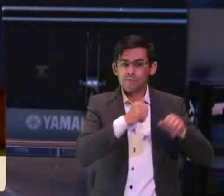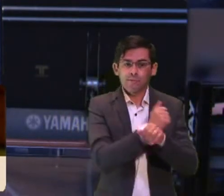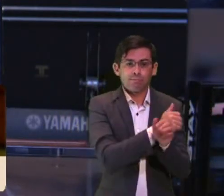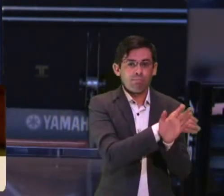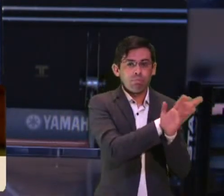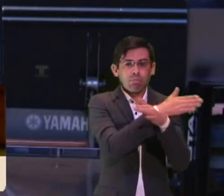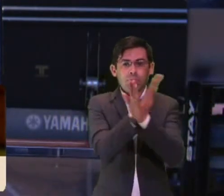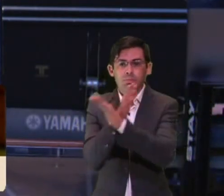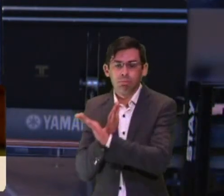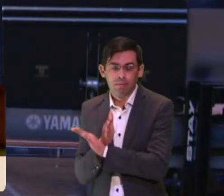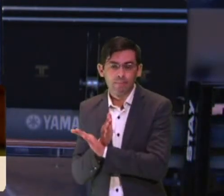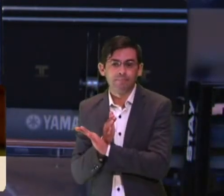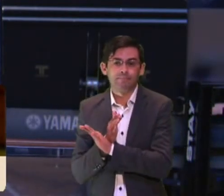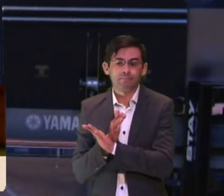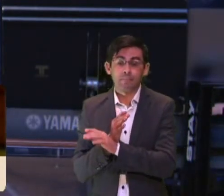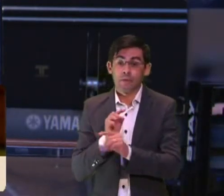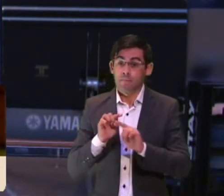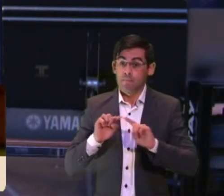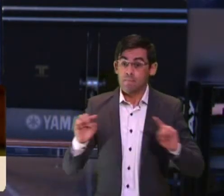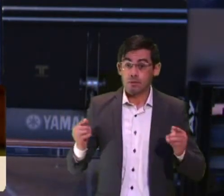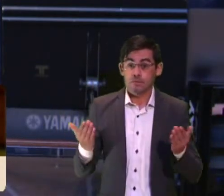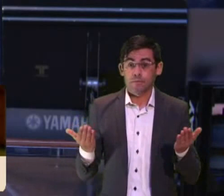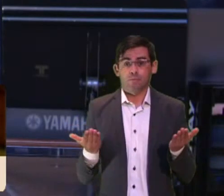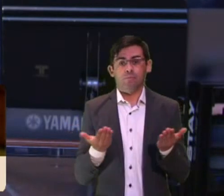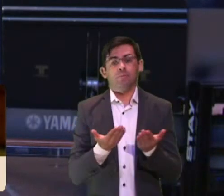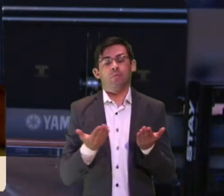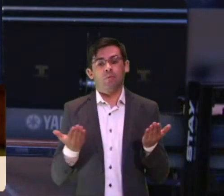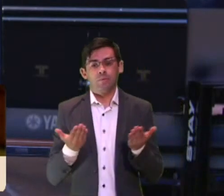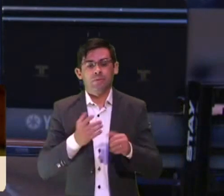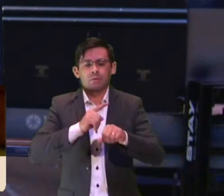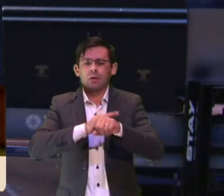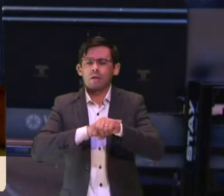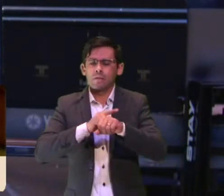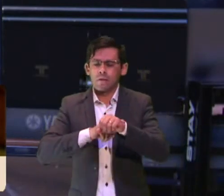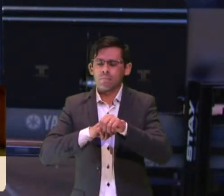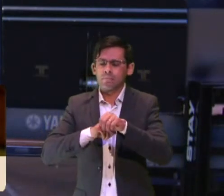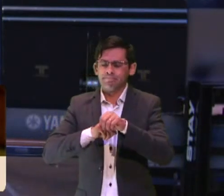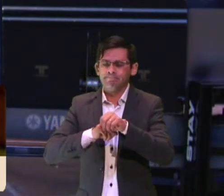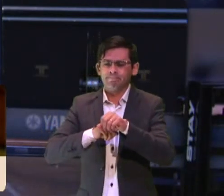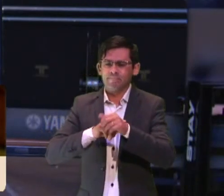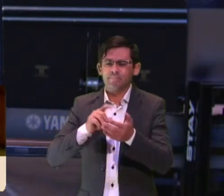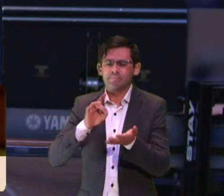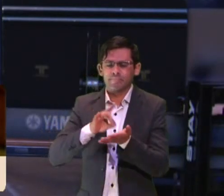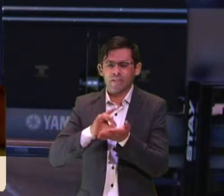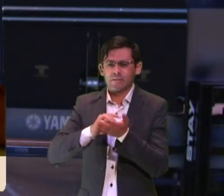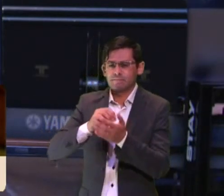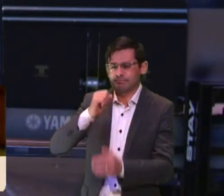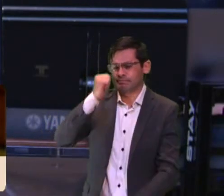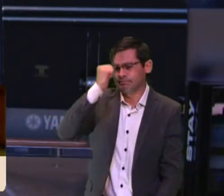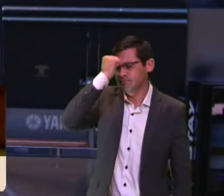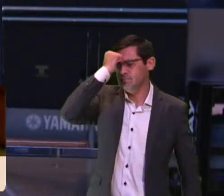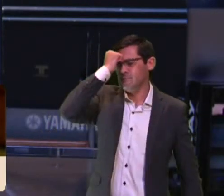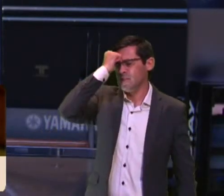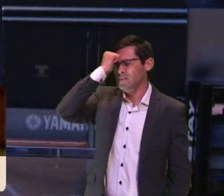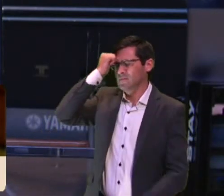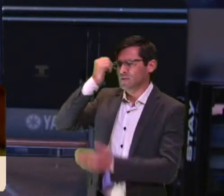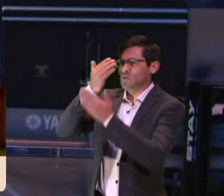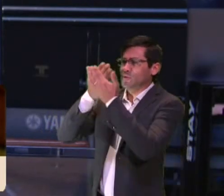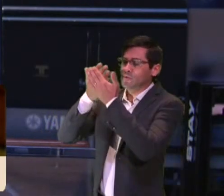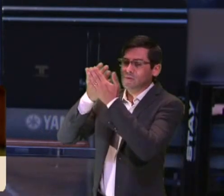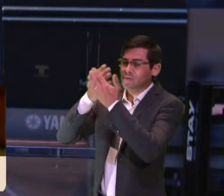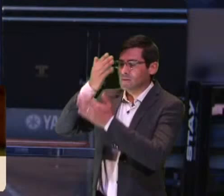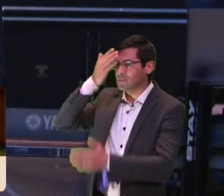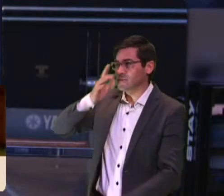perdemos. Mas hoje é tempo de se voltar ao Senhor. A palavra de Deus